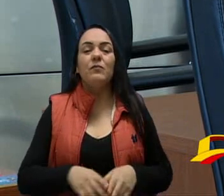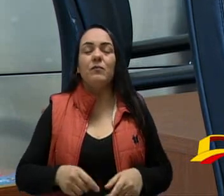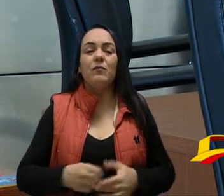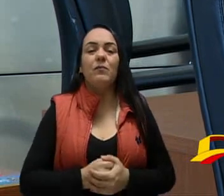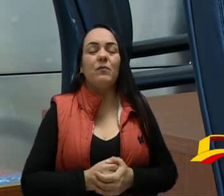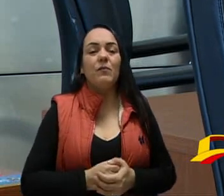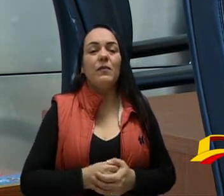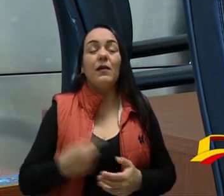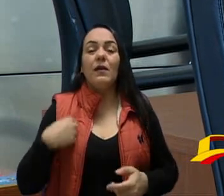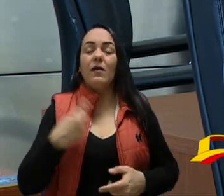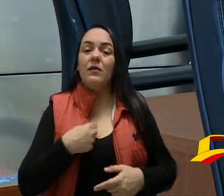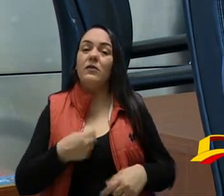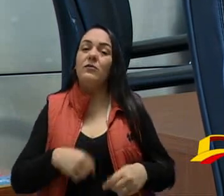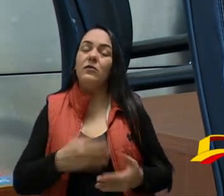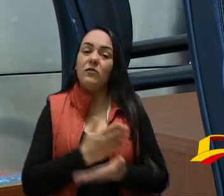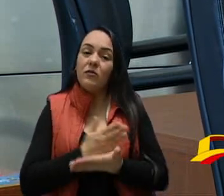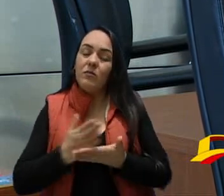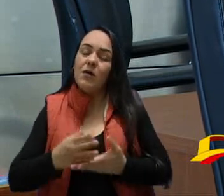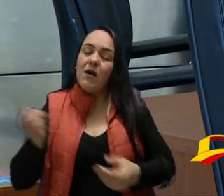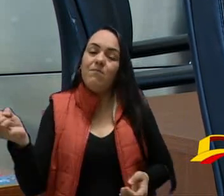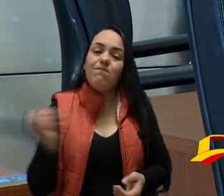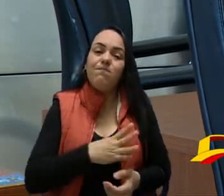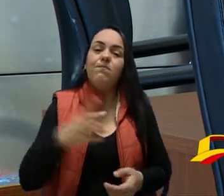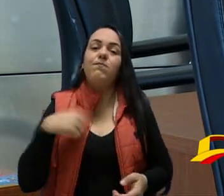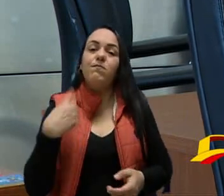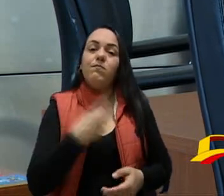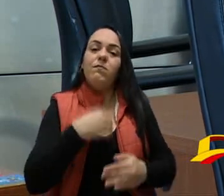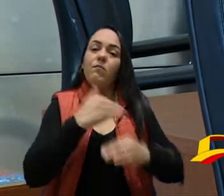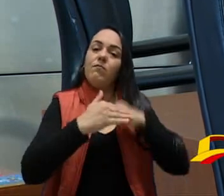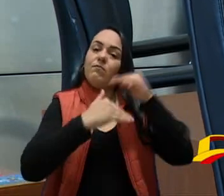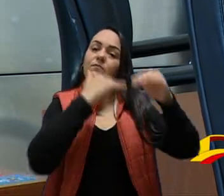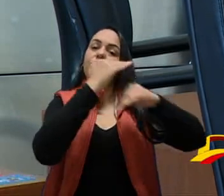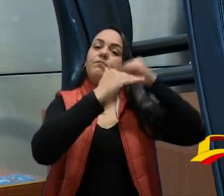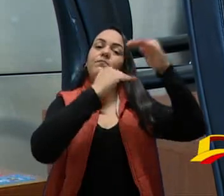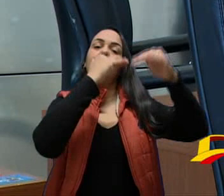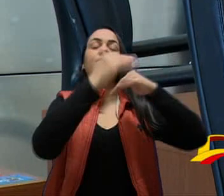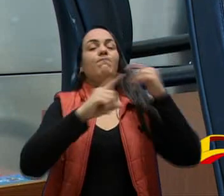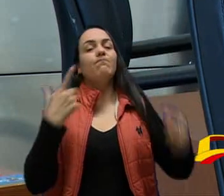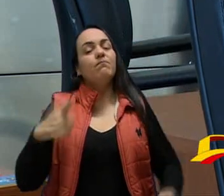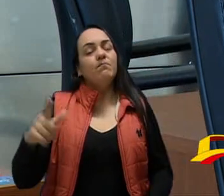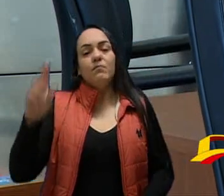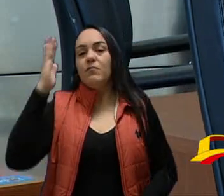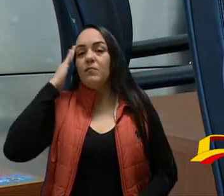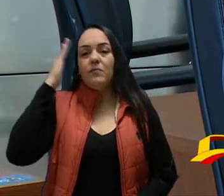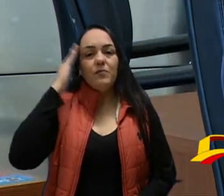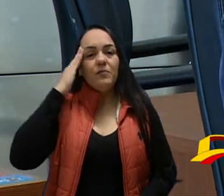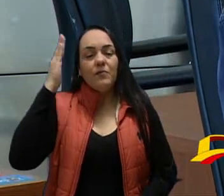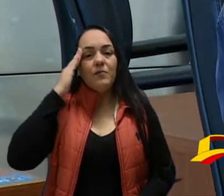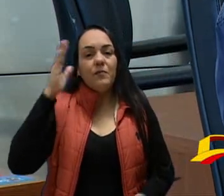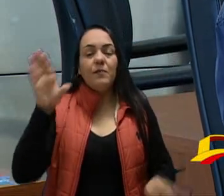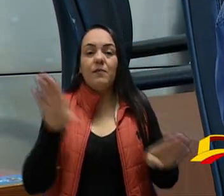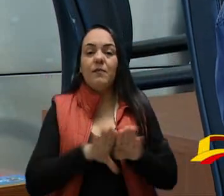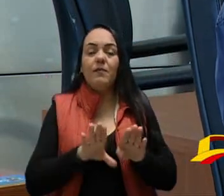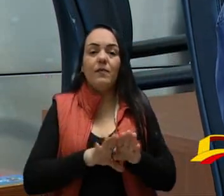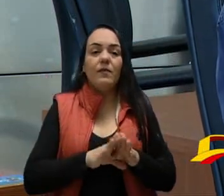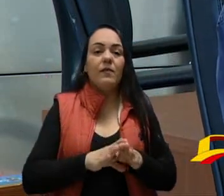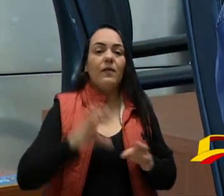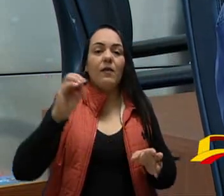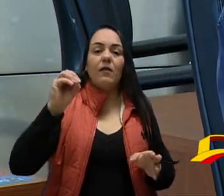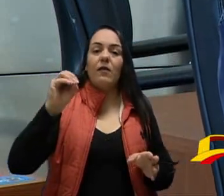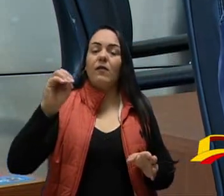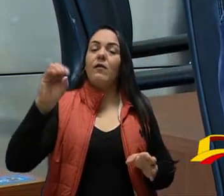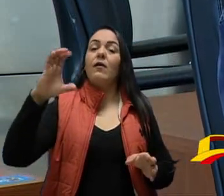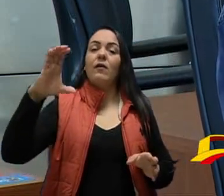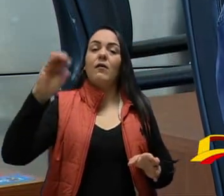até na iniciativa privada e algo novo que está sendo construído que nós não sabemos é algo a coreia